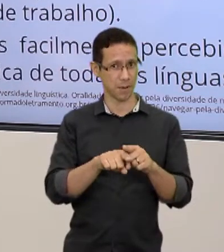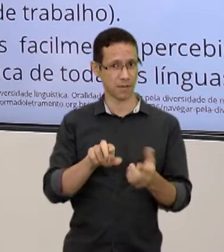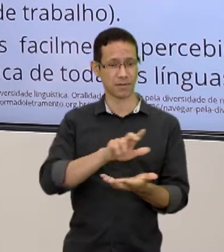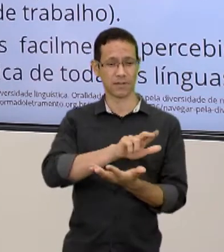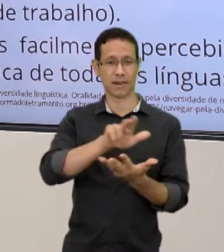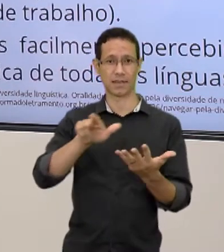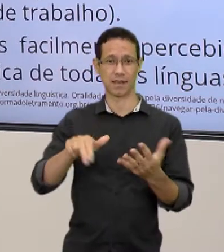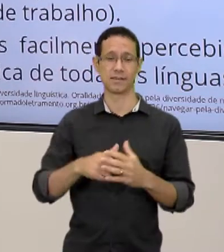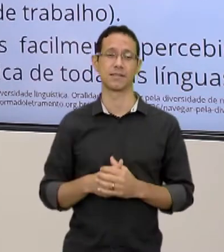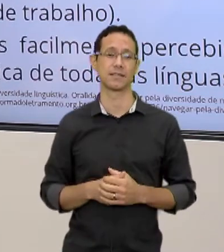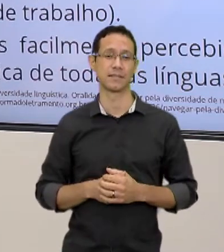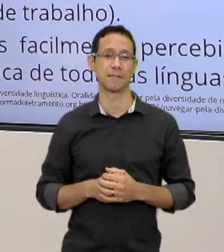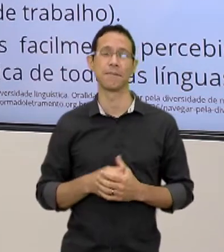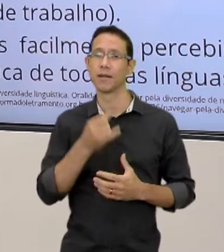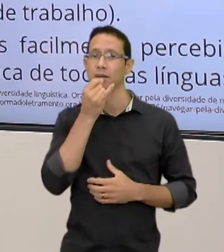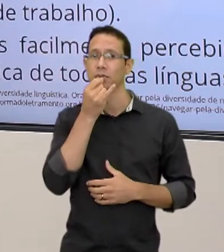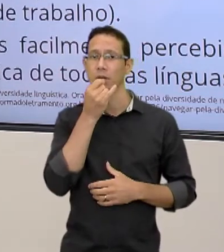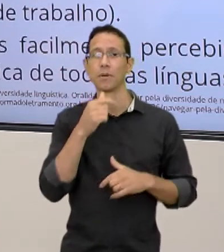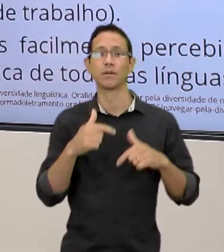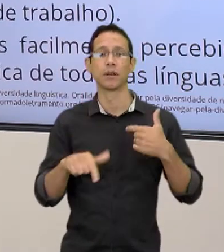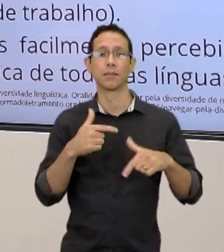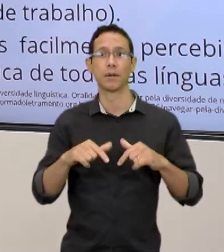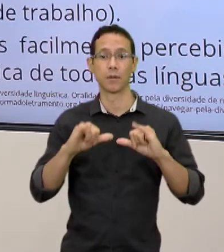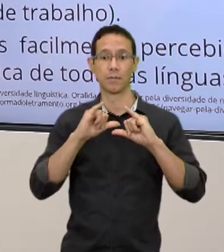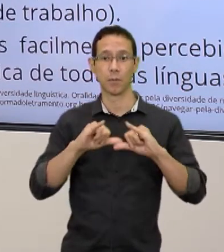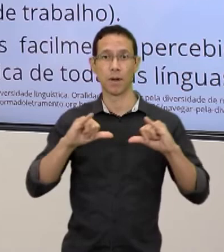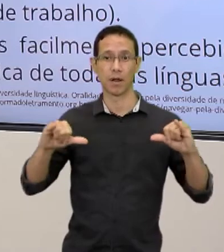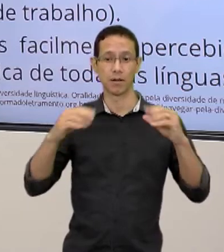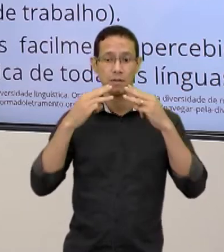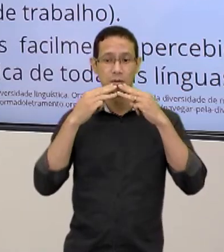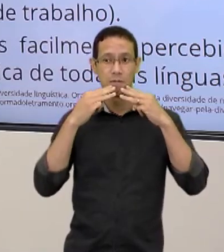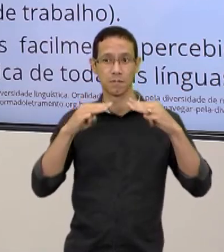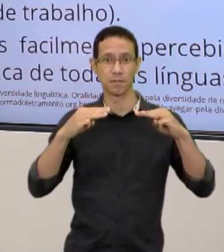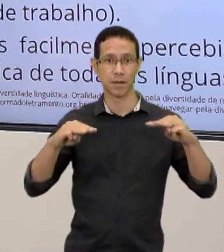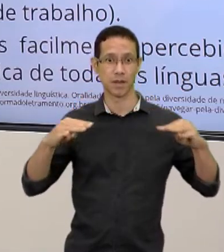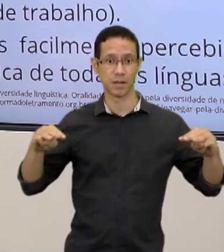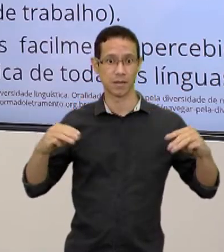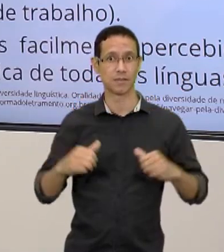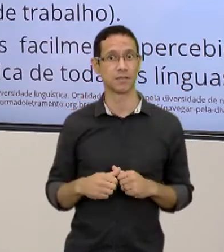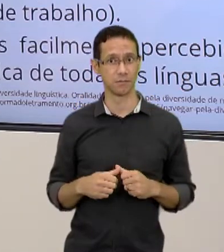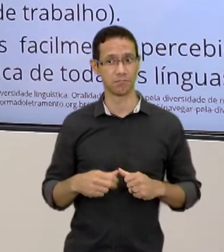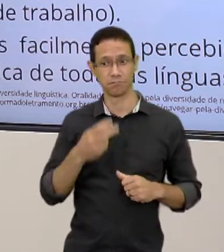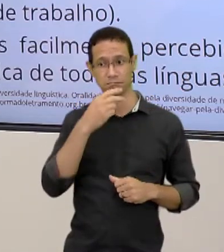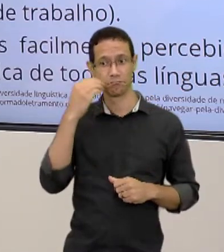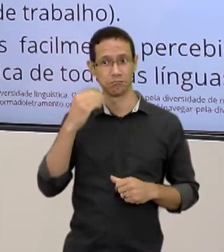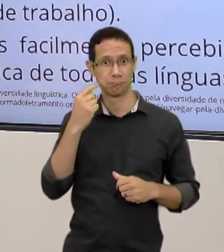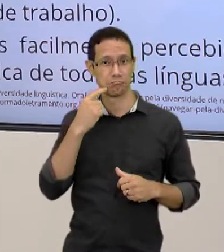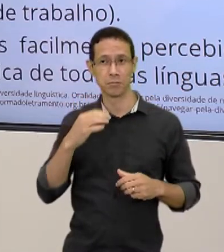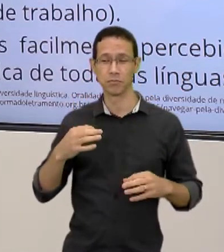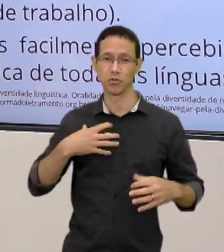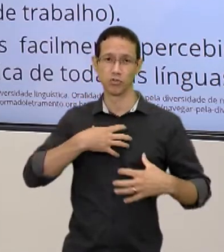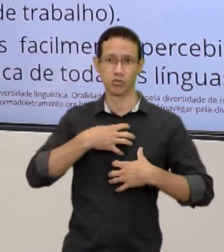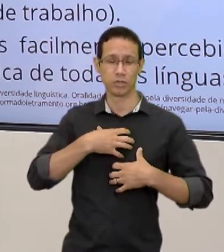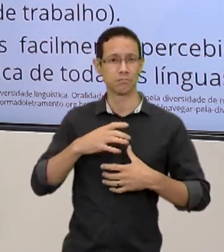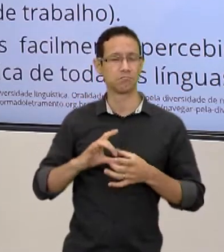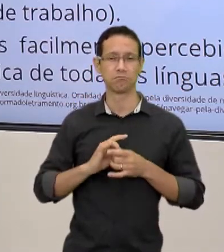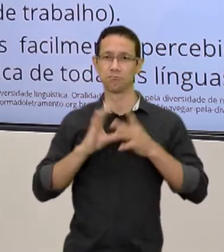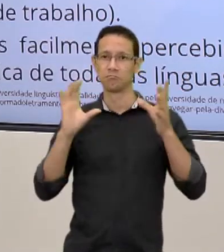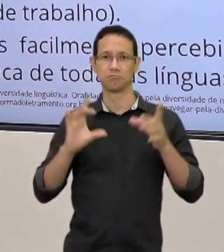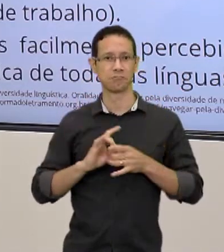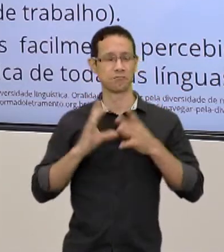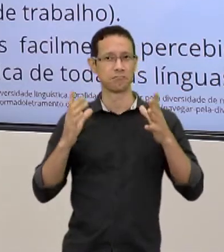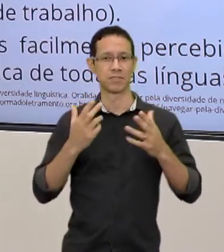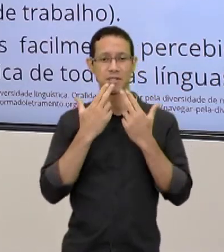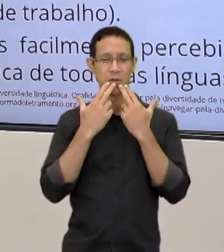Então, geralmente ali quem trabalha com propaganda e marketing é o pessoal mais descolado também. Então, vai ter uma outra